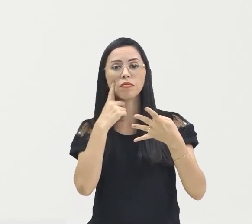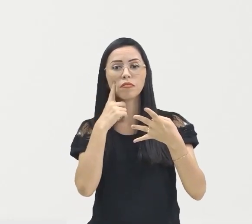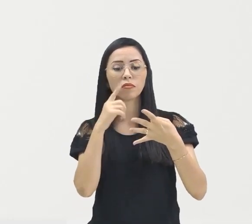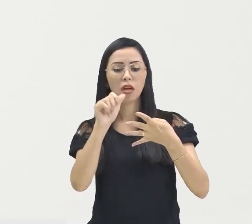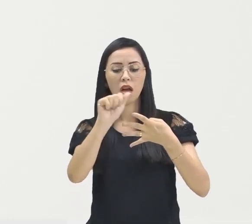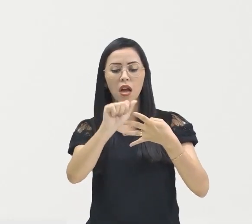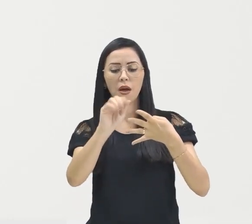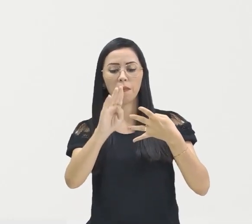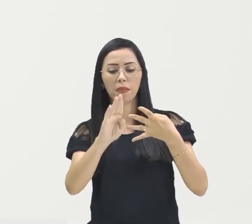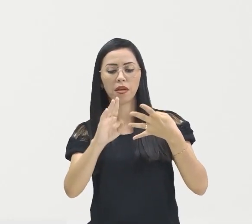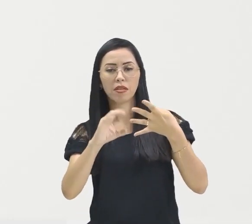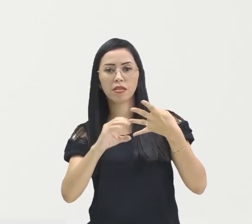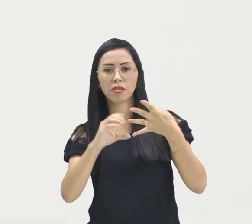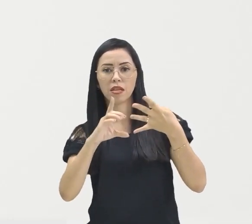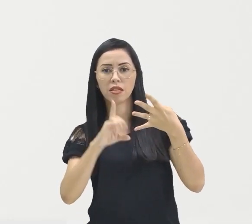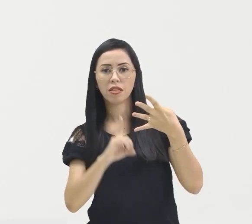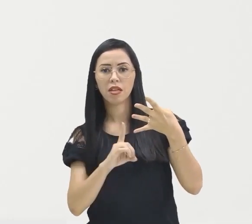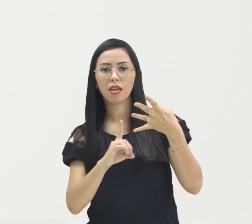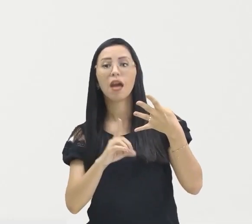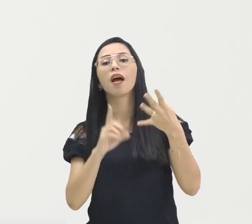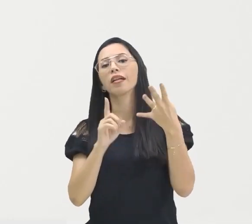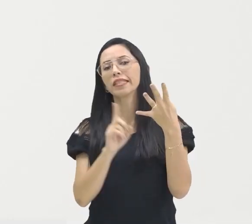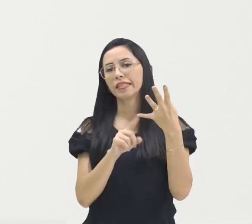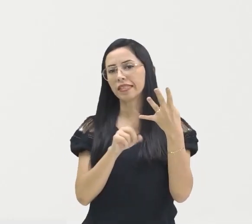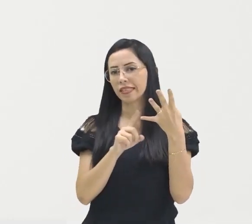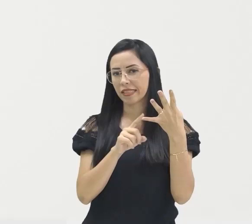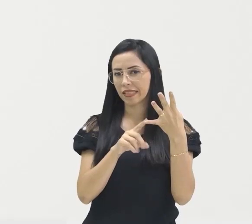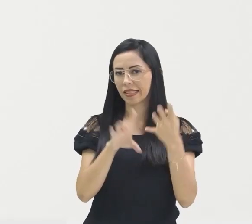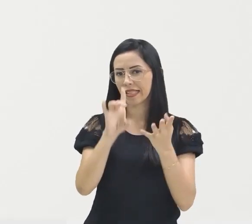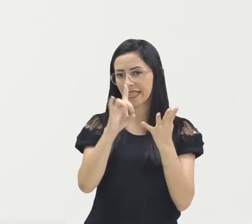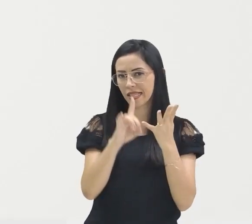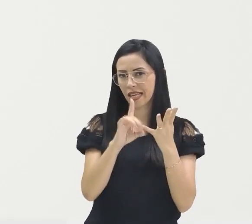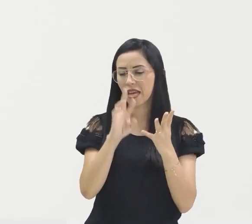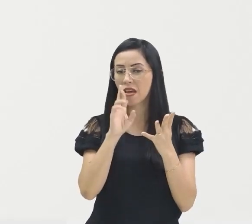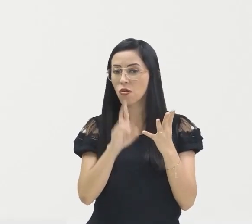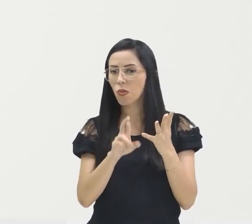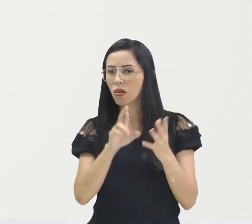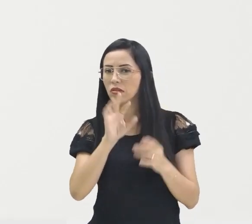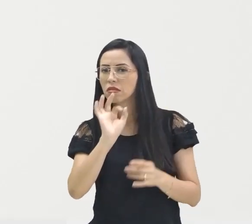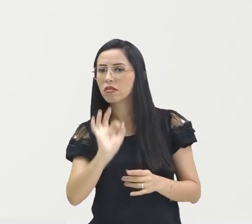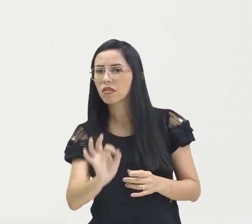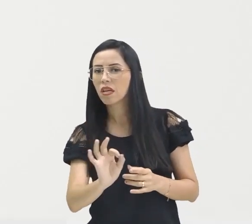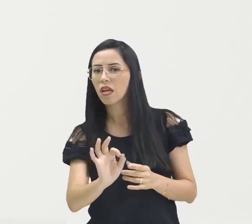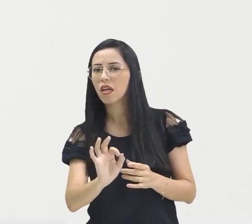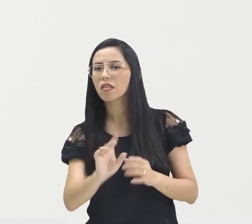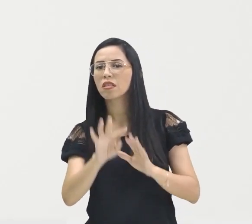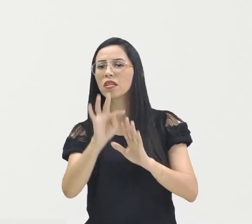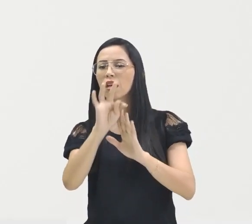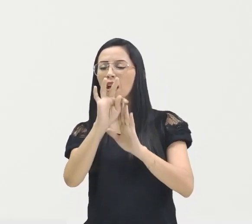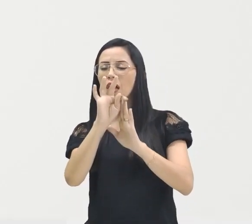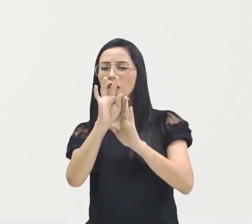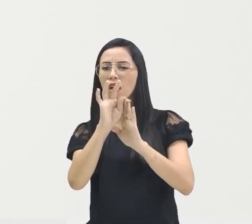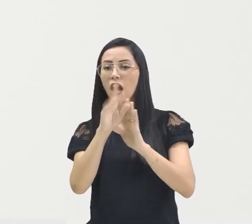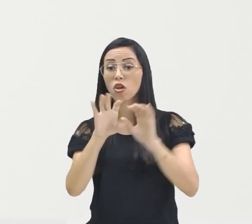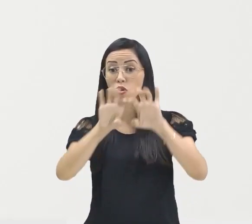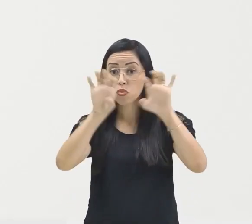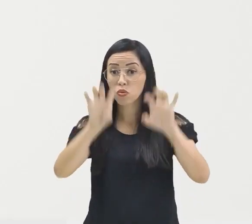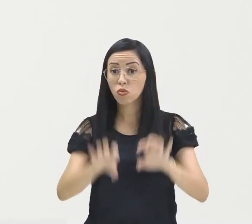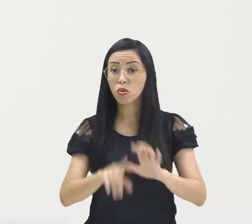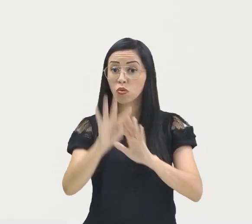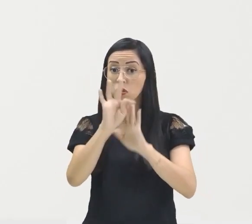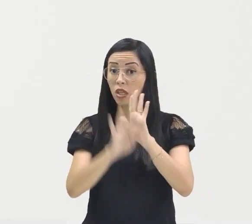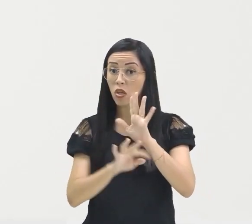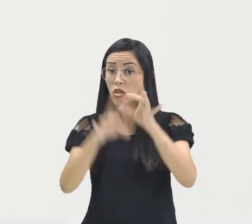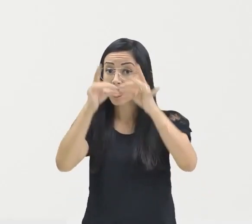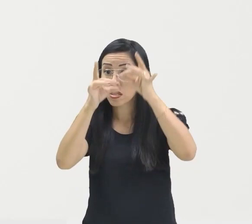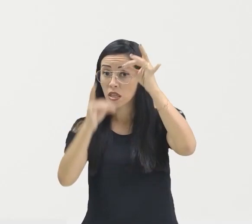Vamos para a resposta. Letra D. Qual é a estrutura do texto dissertativo expositivo?